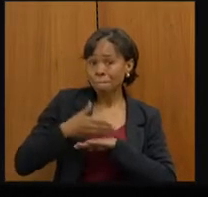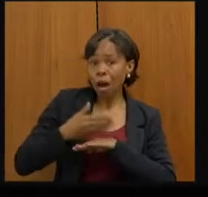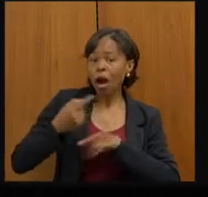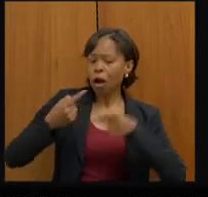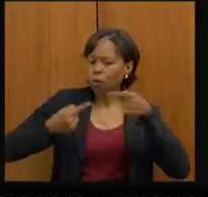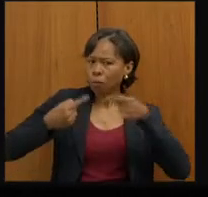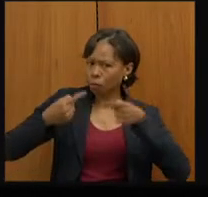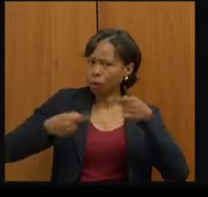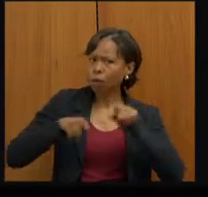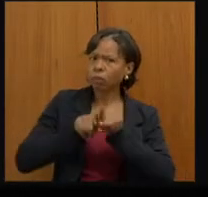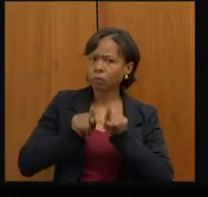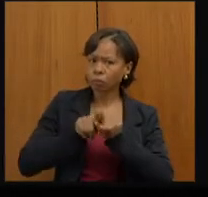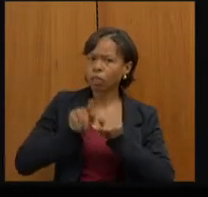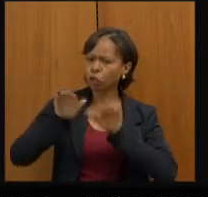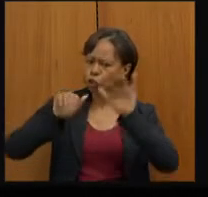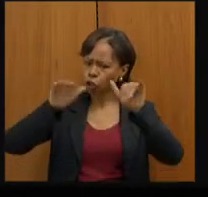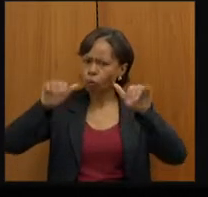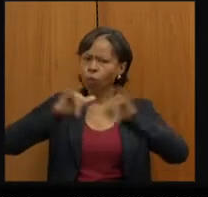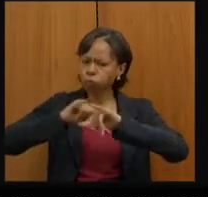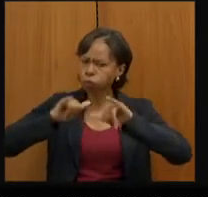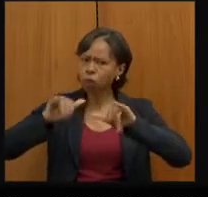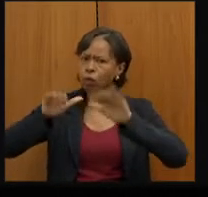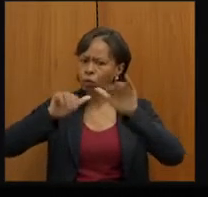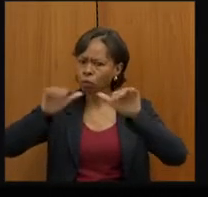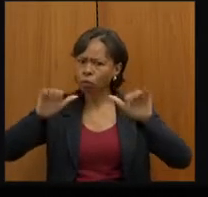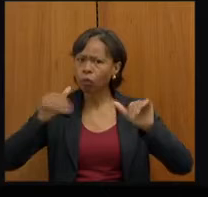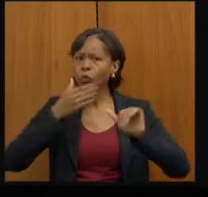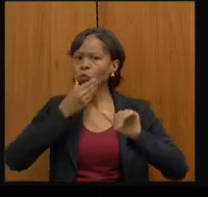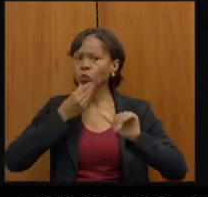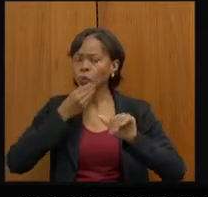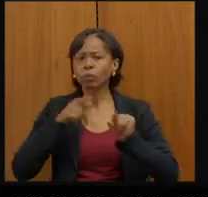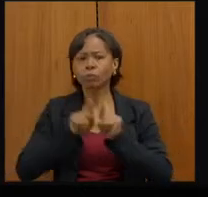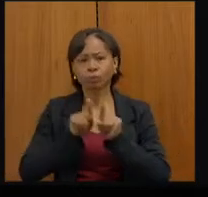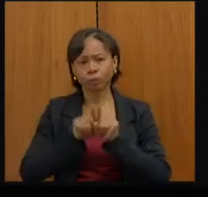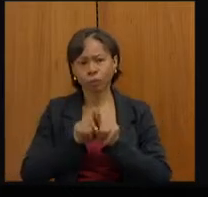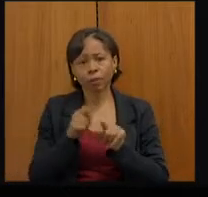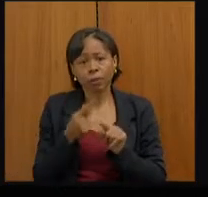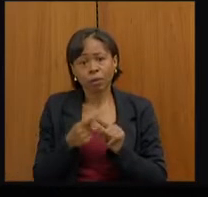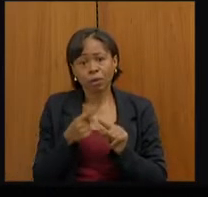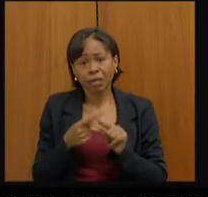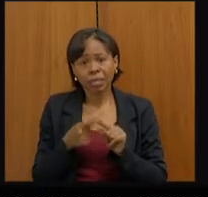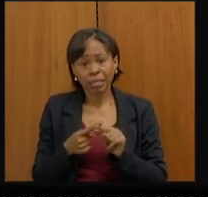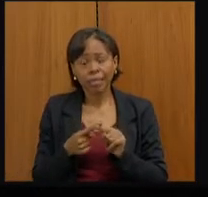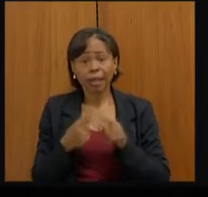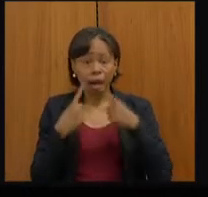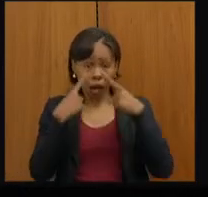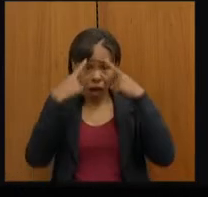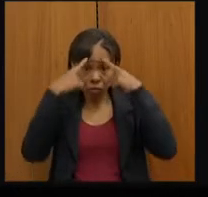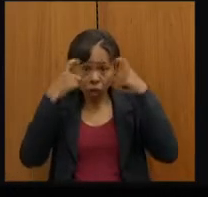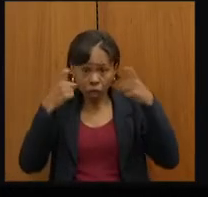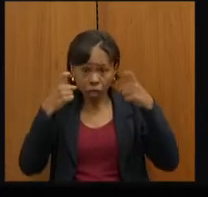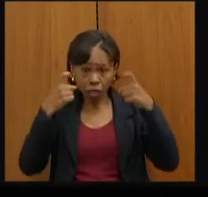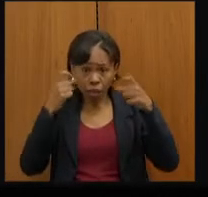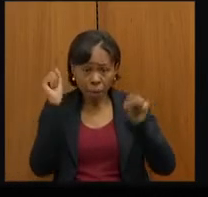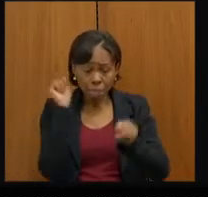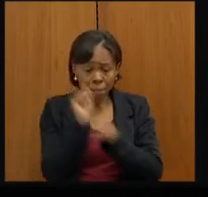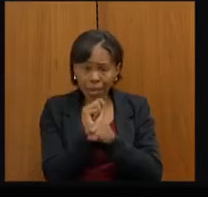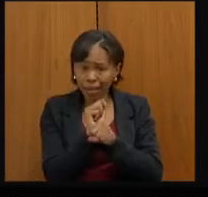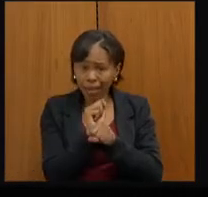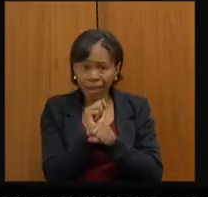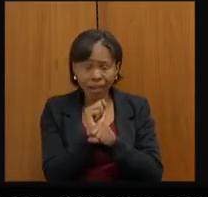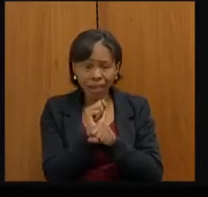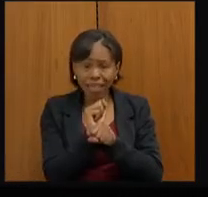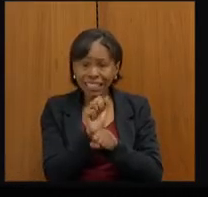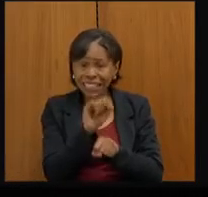adaptável todas estão aqui e nós não vamos bem ter a questão da violência e se não pro terno dos homens